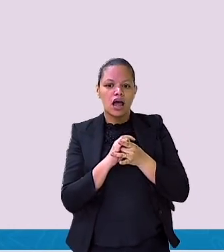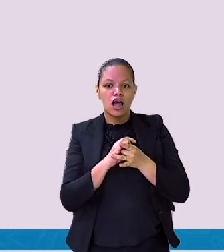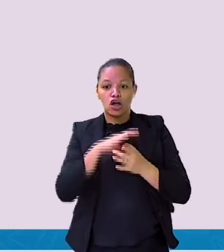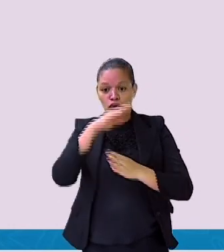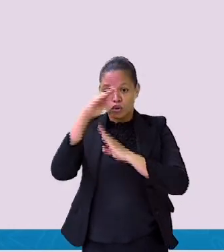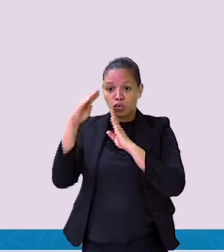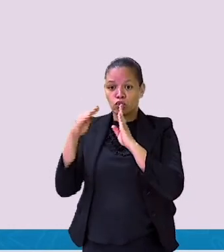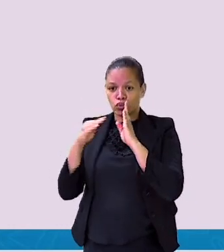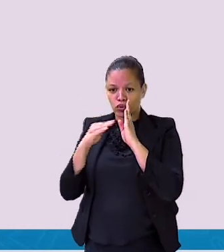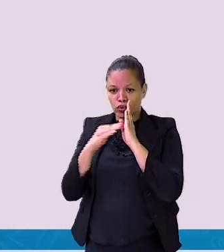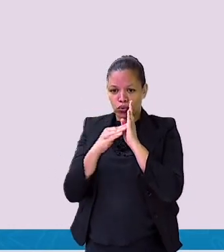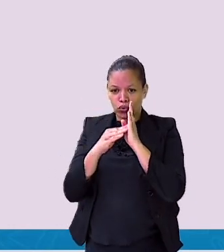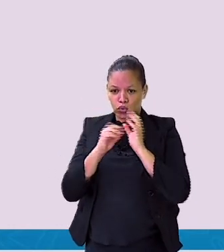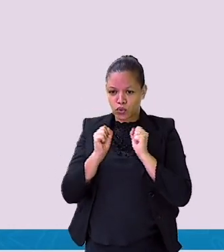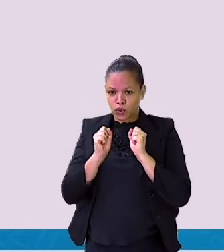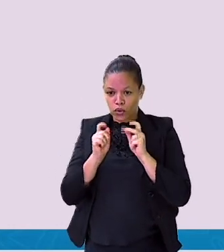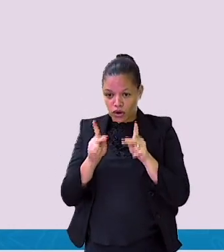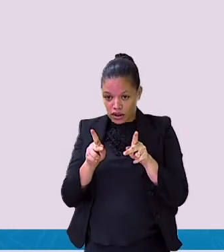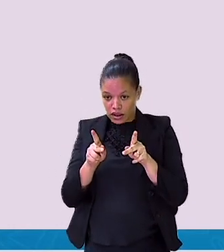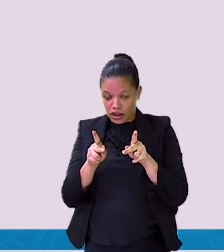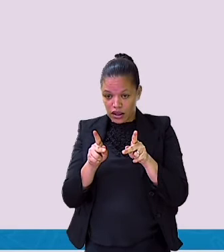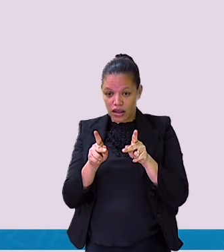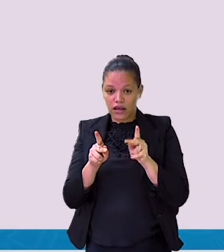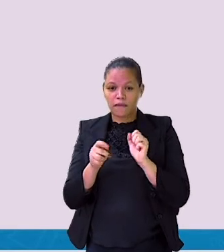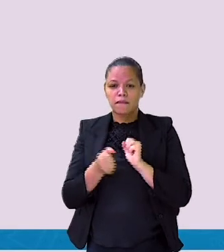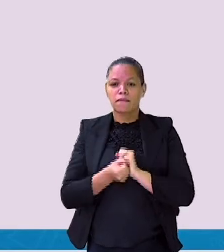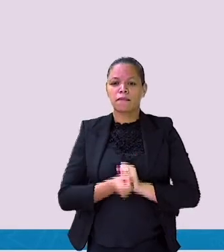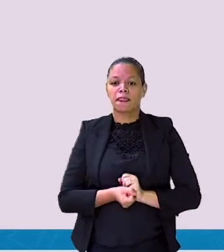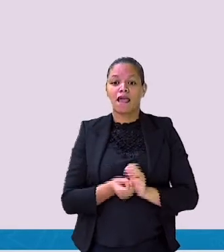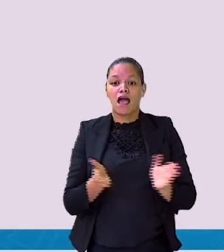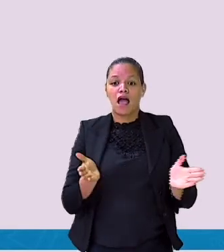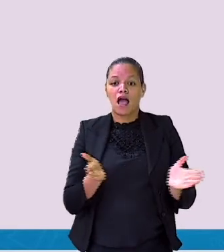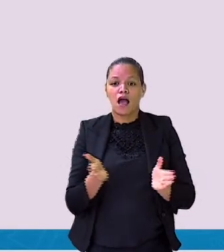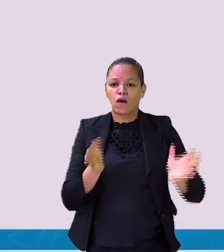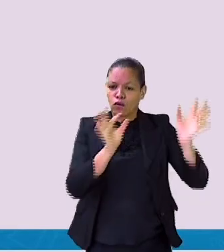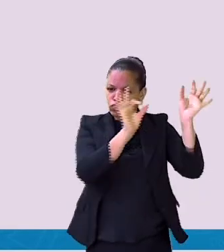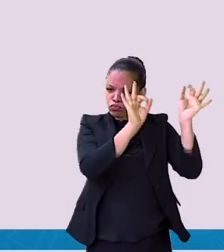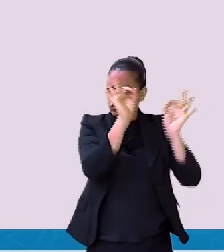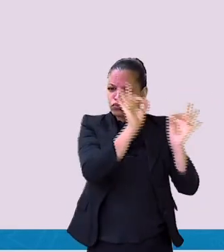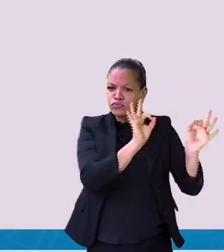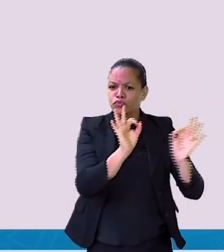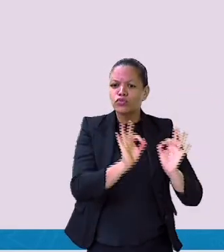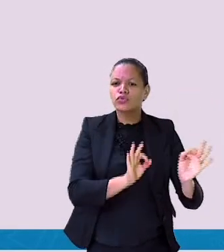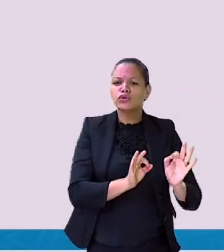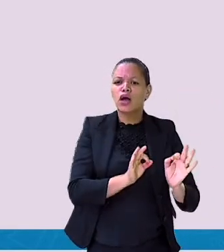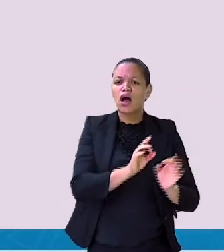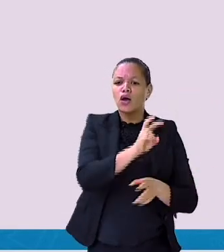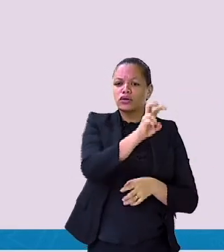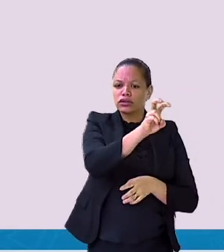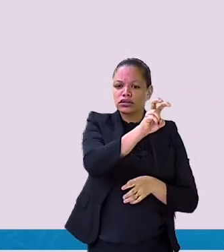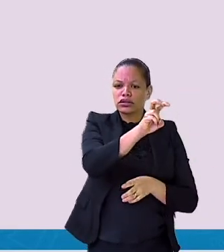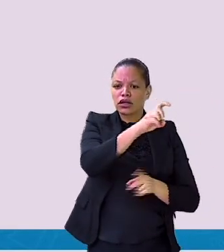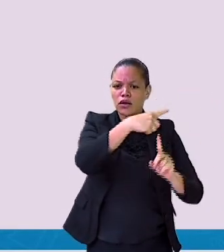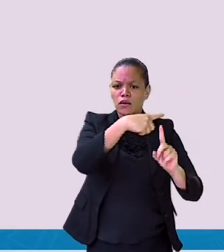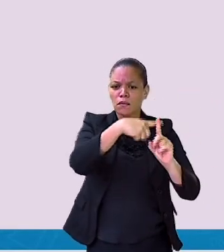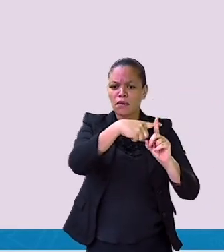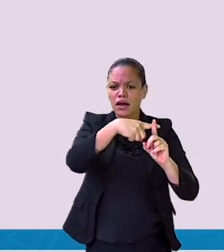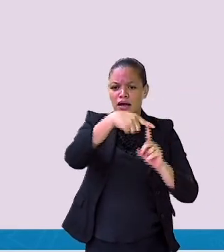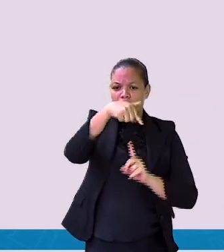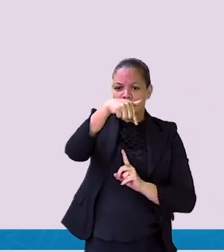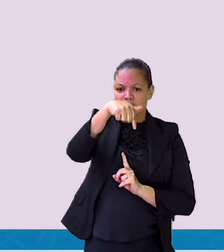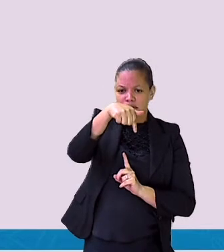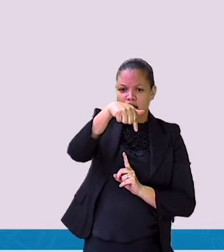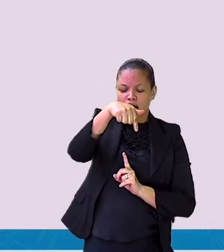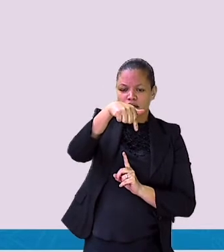aí está em dia? Vamos lá? Vamos somar, 5 mais 7, quanto que